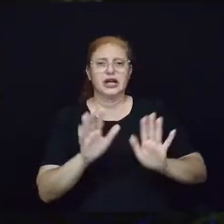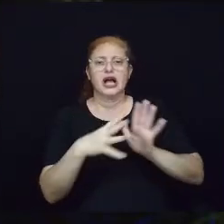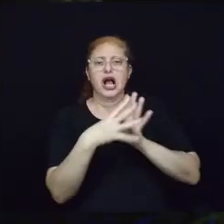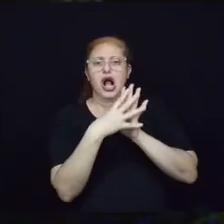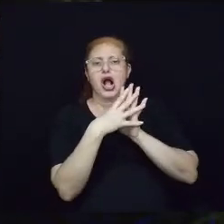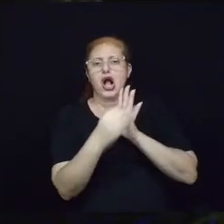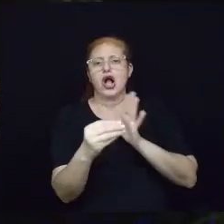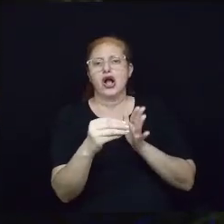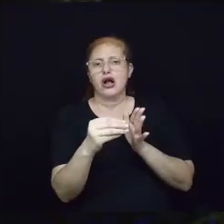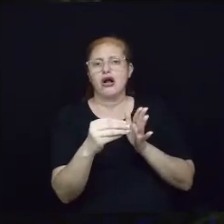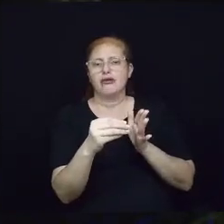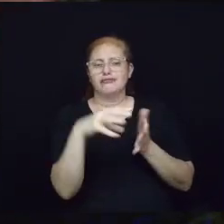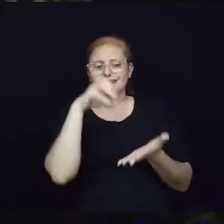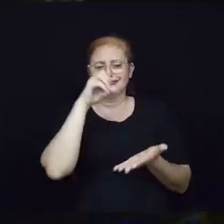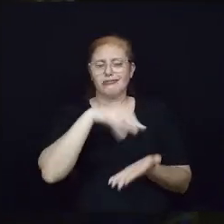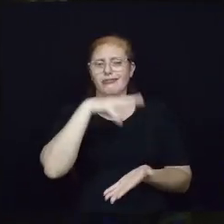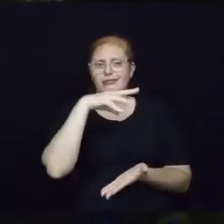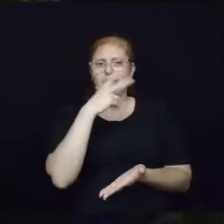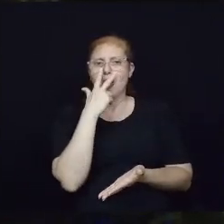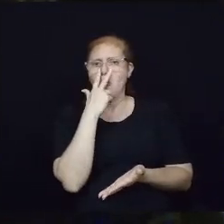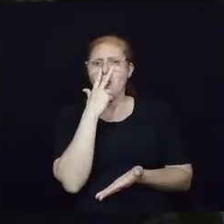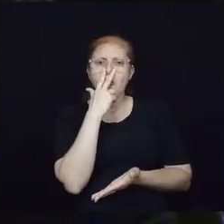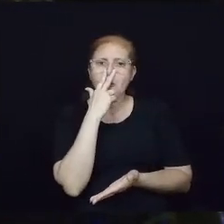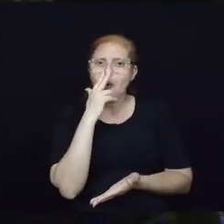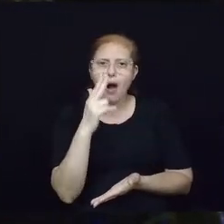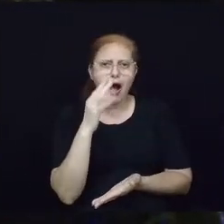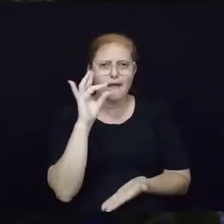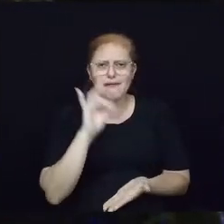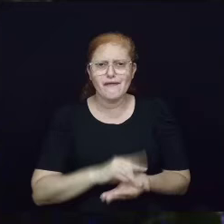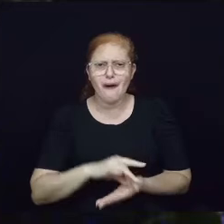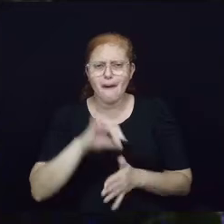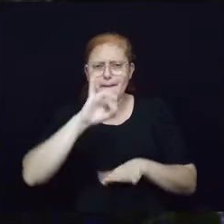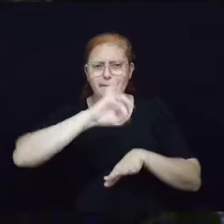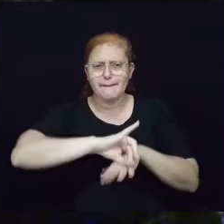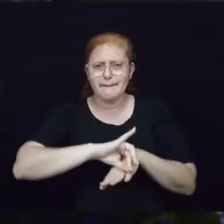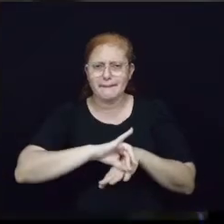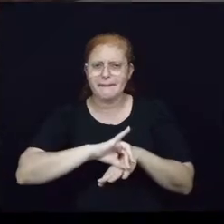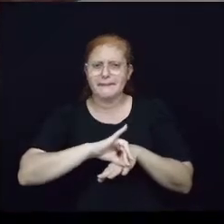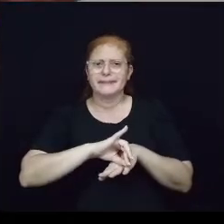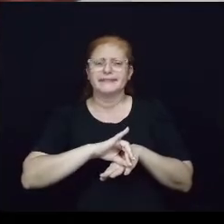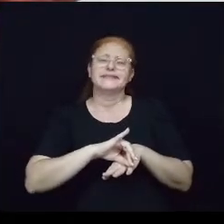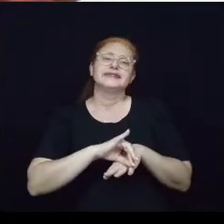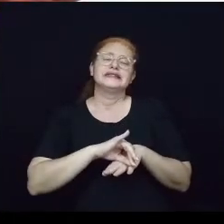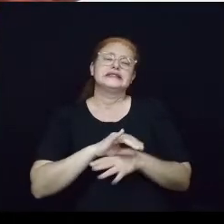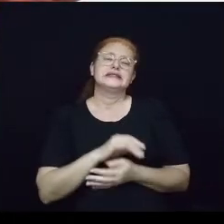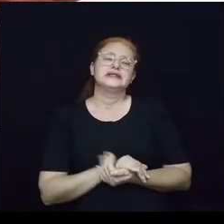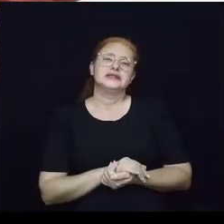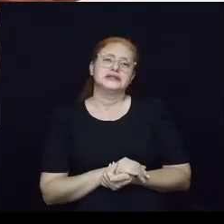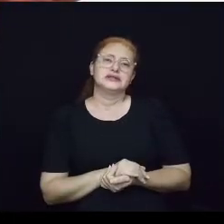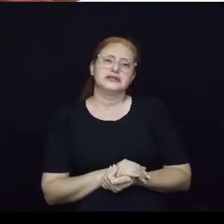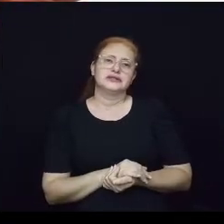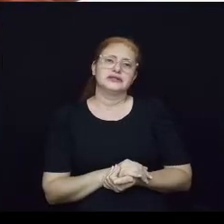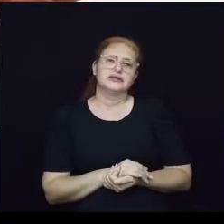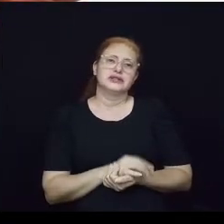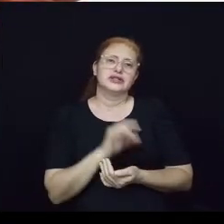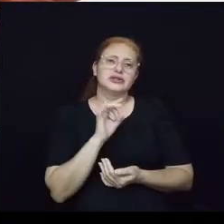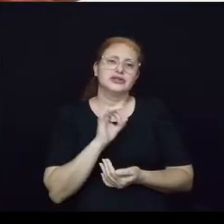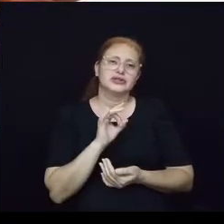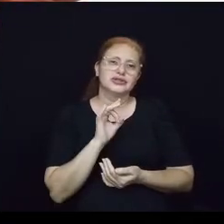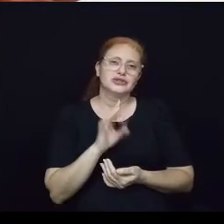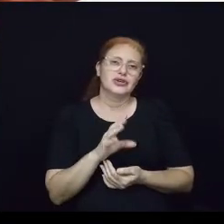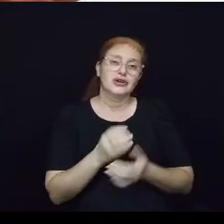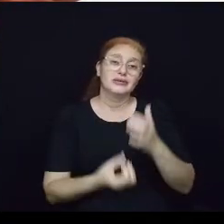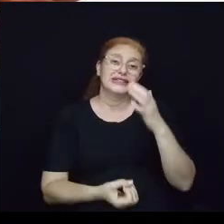da aparência, né? Do fenótipo, vamos dizer assim, do objeto, né? Mas é como se tu acessasse o genótipo dele e